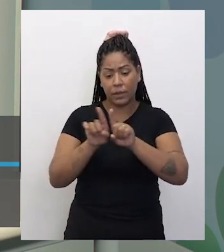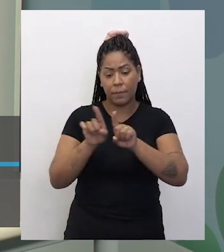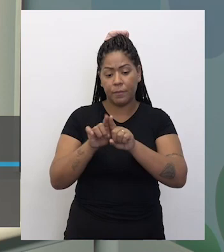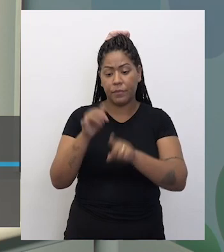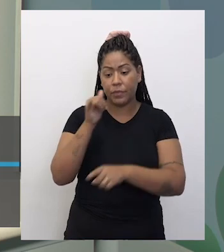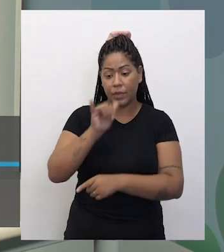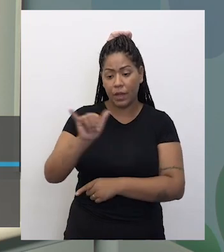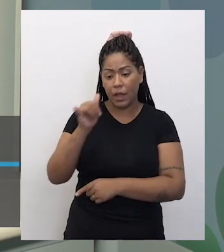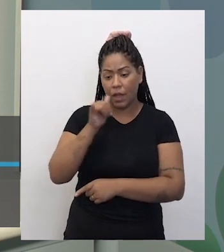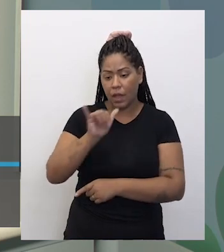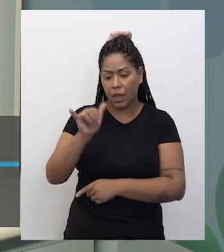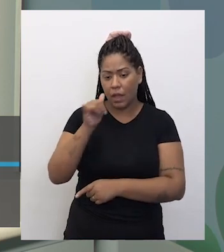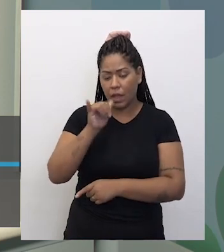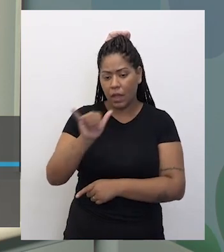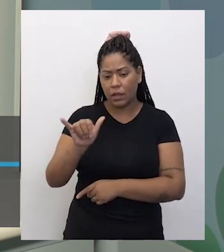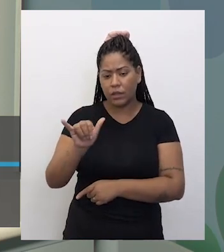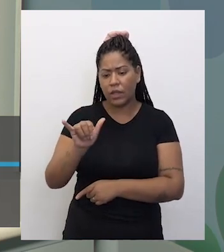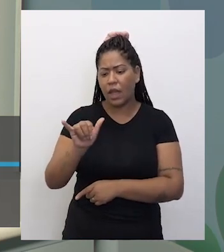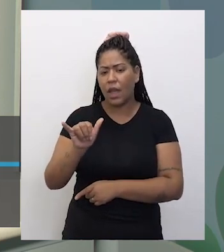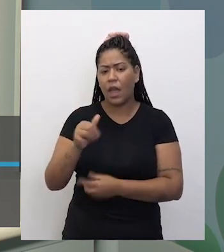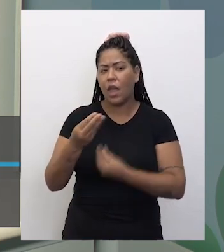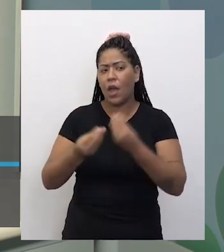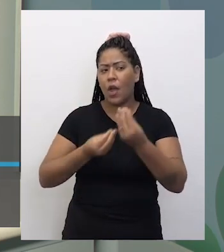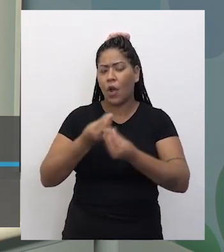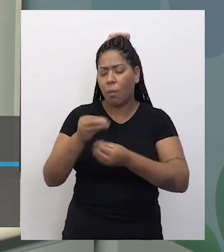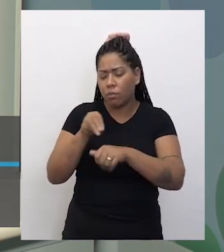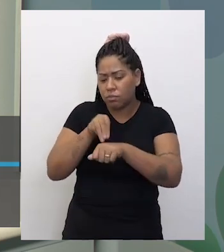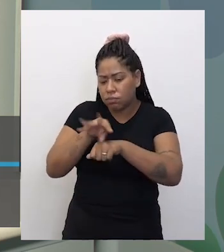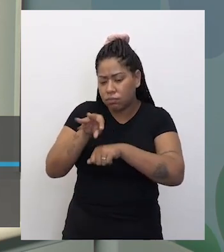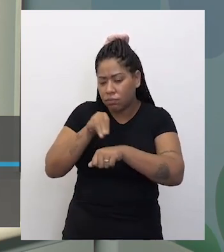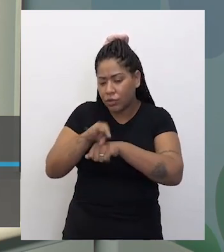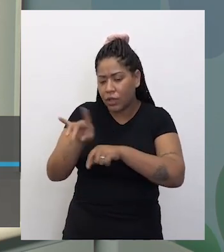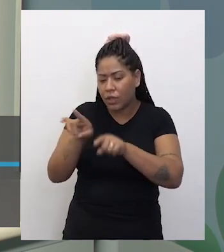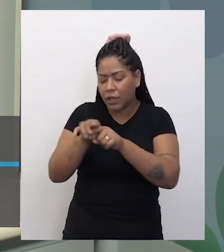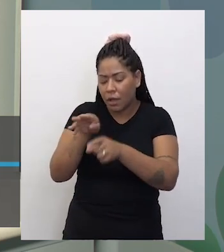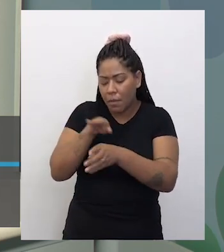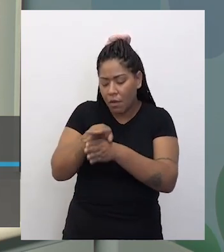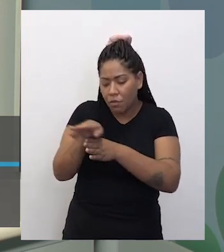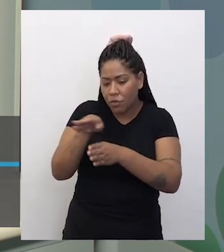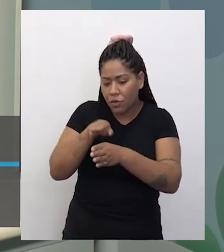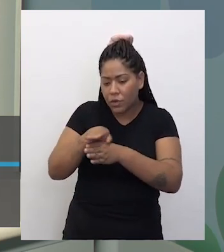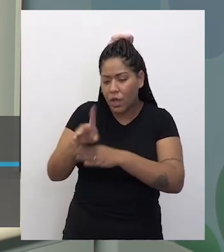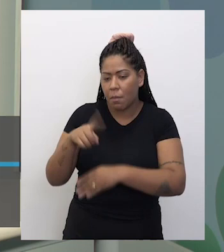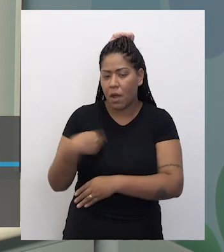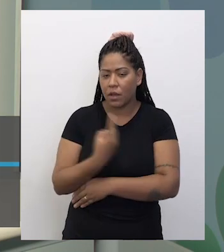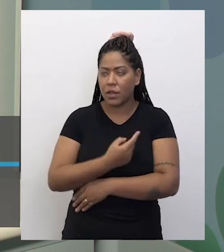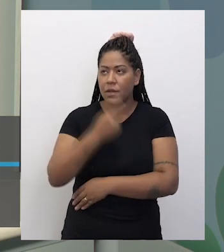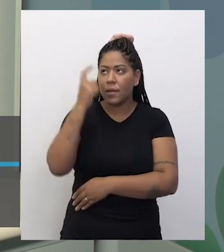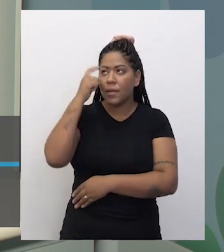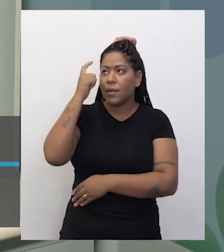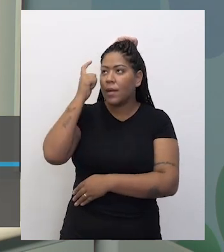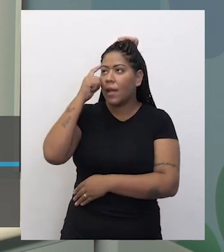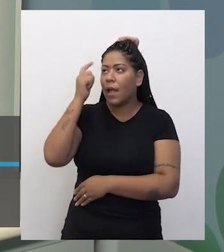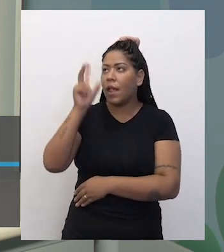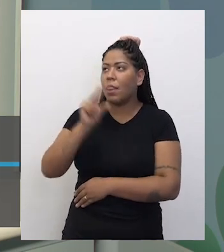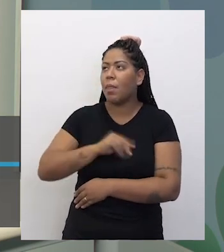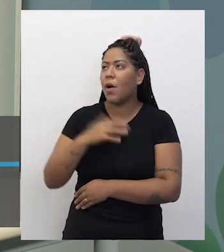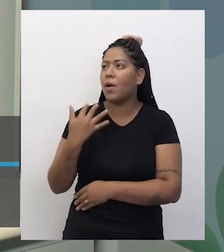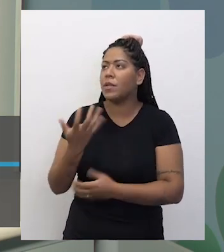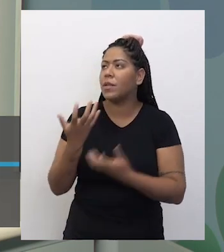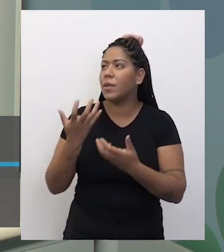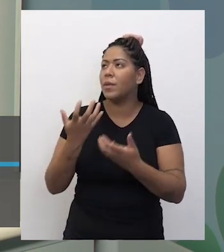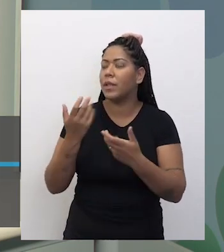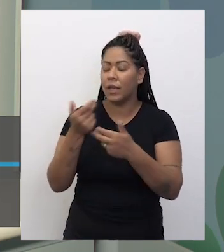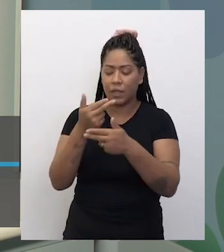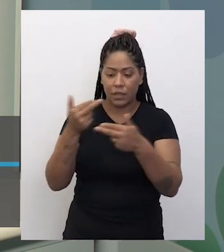mais apelativa, de convencer, de deixar você pensando naquele produto. E para isso, às vezes utiliza algumas figuras